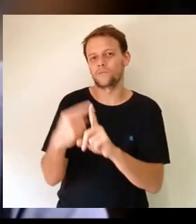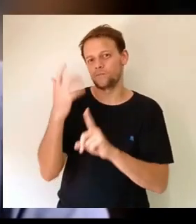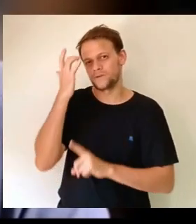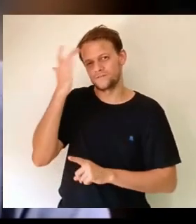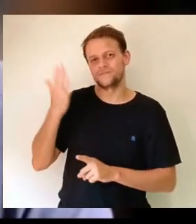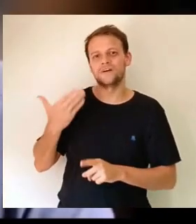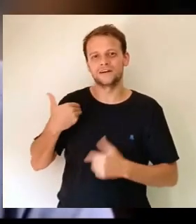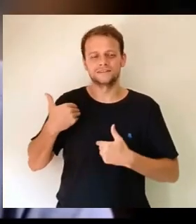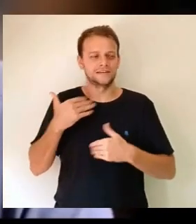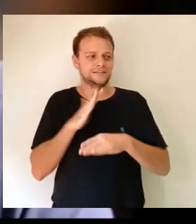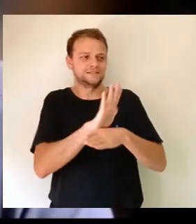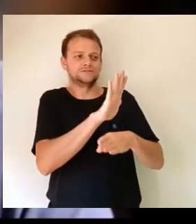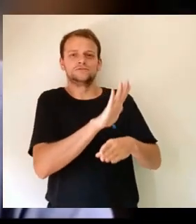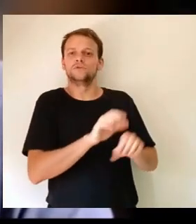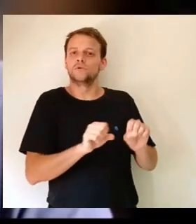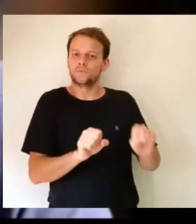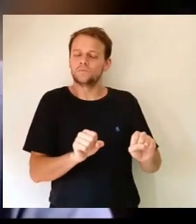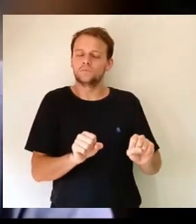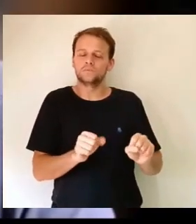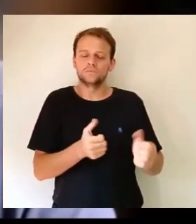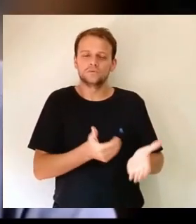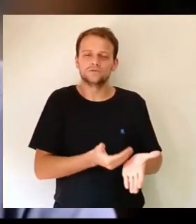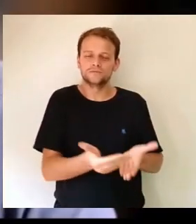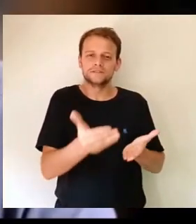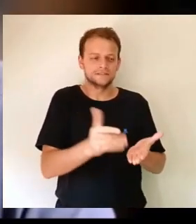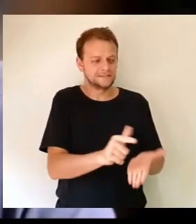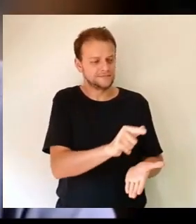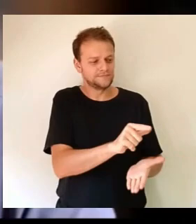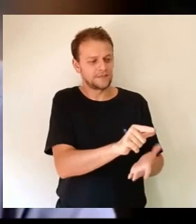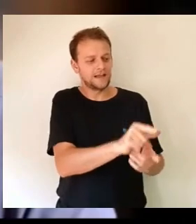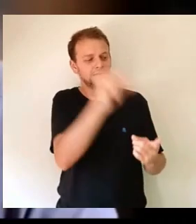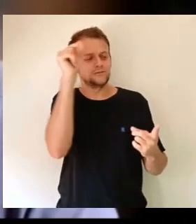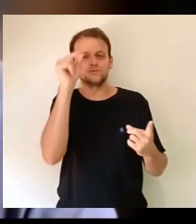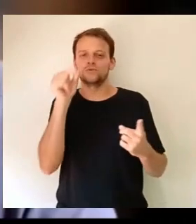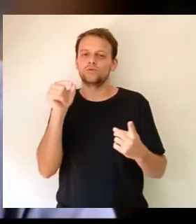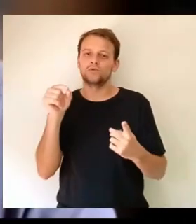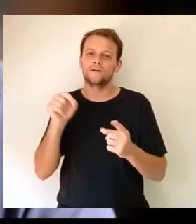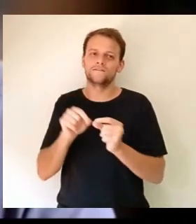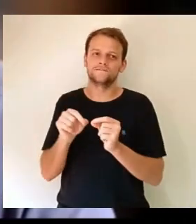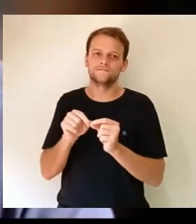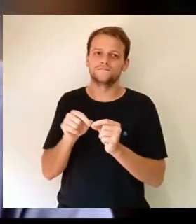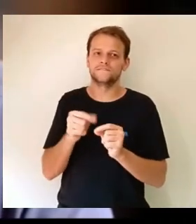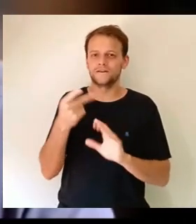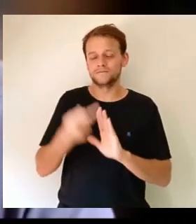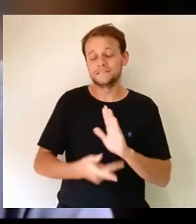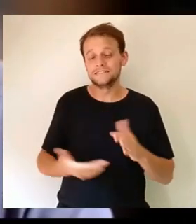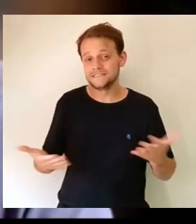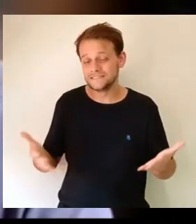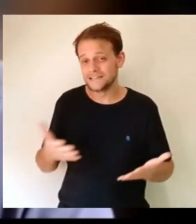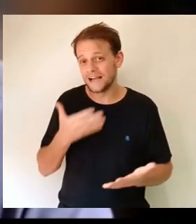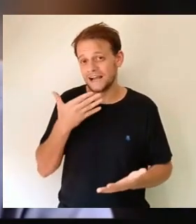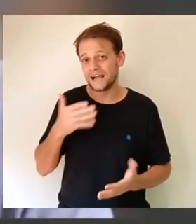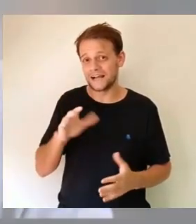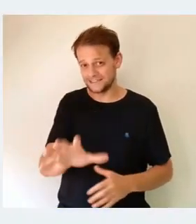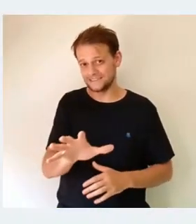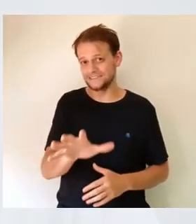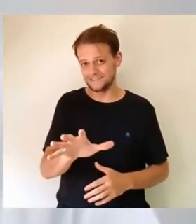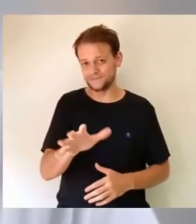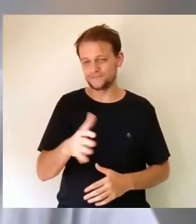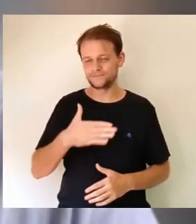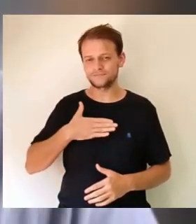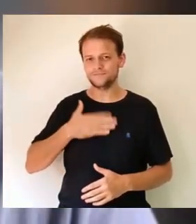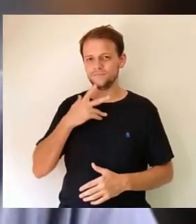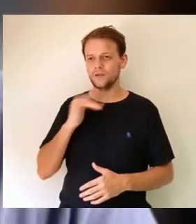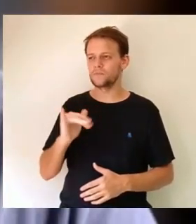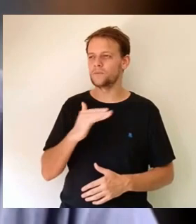coisa que estava fácil de fazer. Tá, a gente pode começar por isso. Então, esse a gente escolheu para fazer um projeto que eu já continuo.